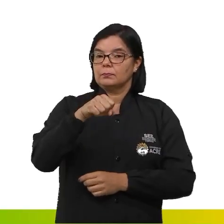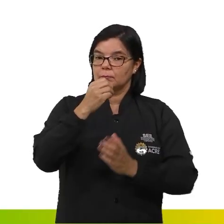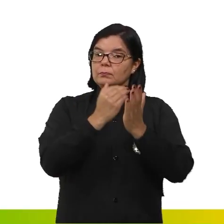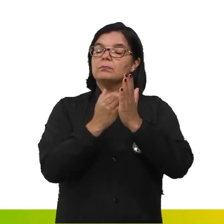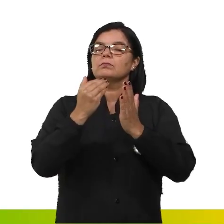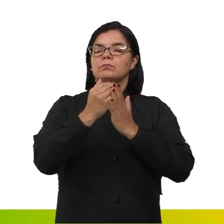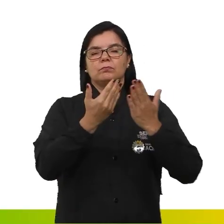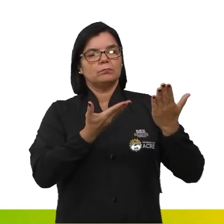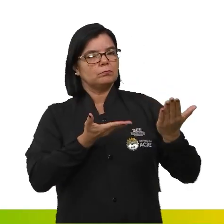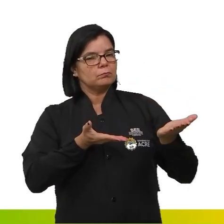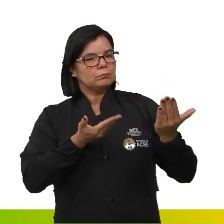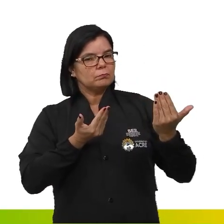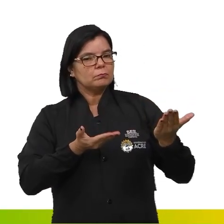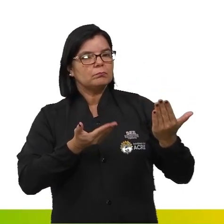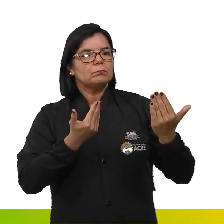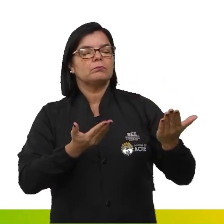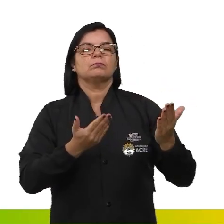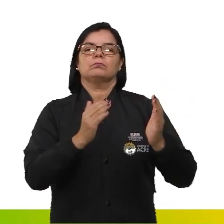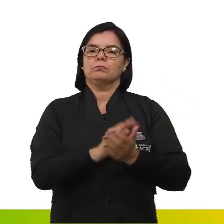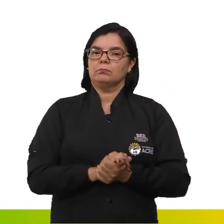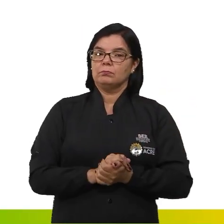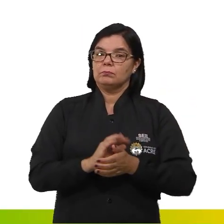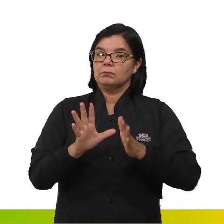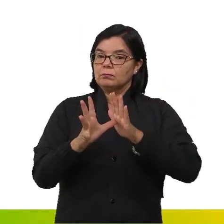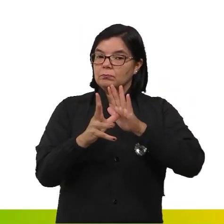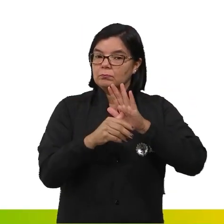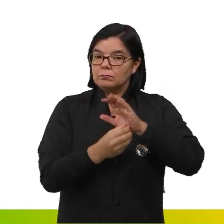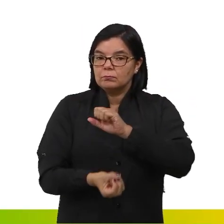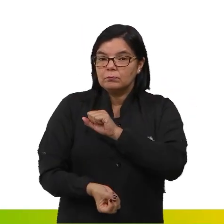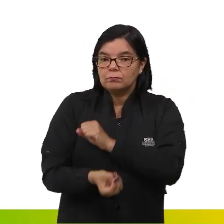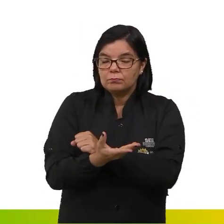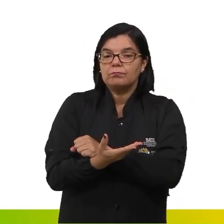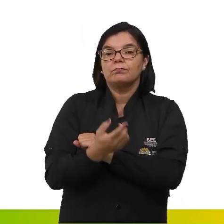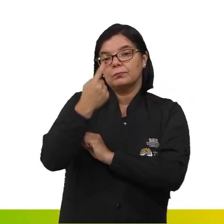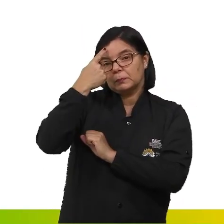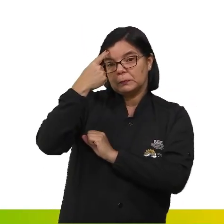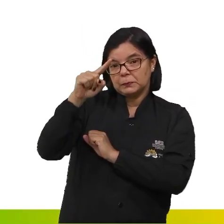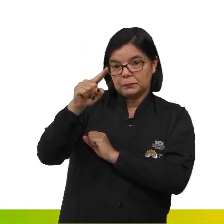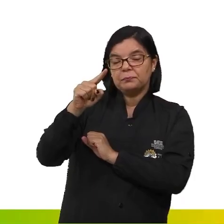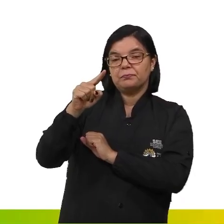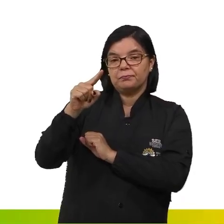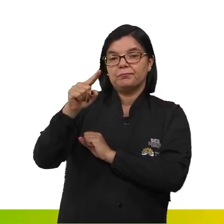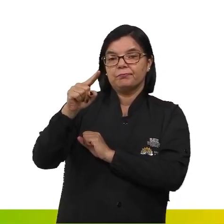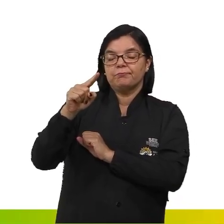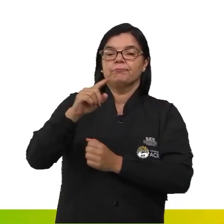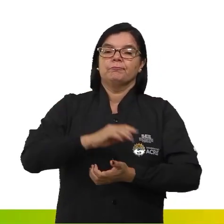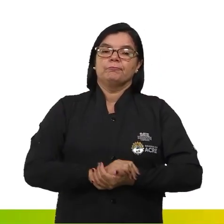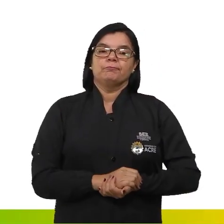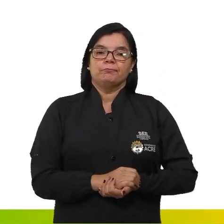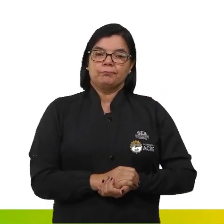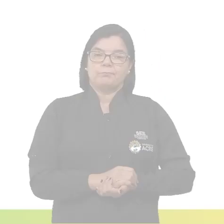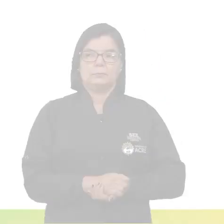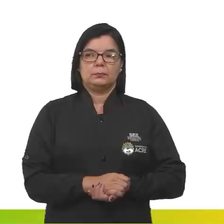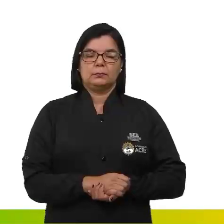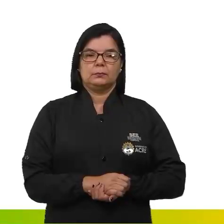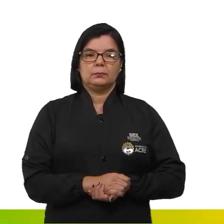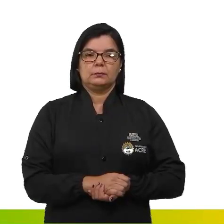a desconfiança, aumenta o nível de corrupção e cria instabilidade.